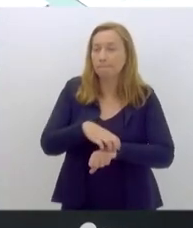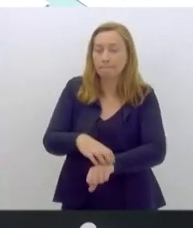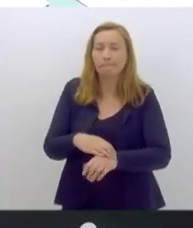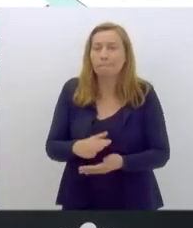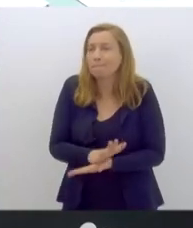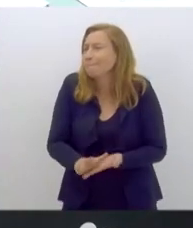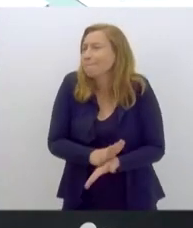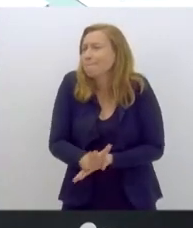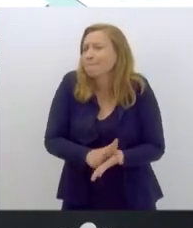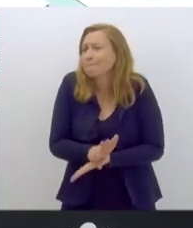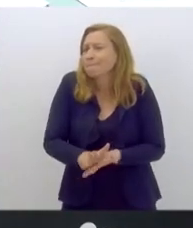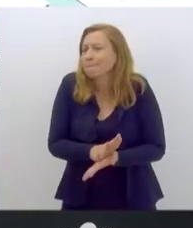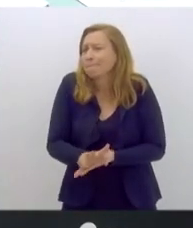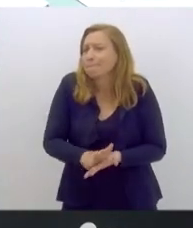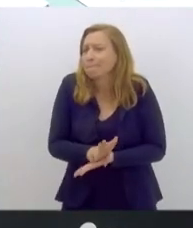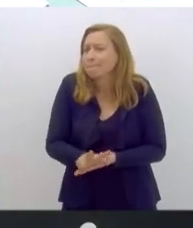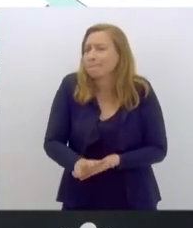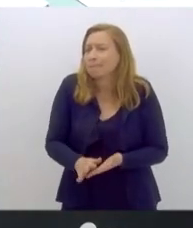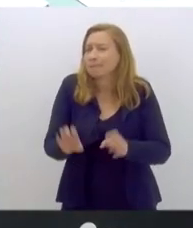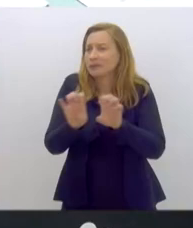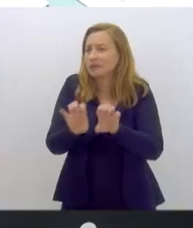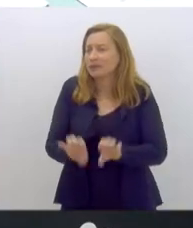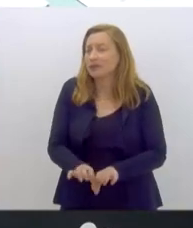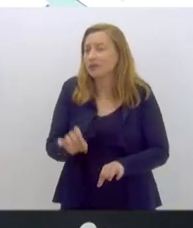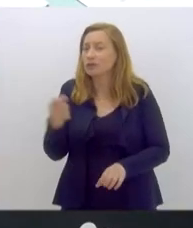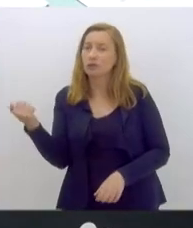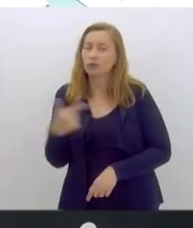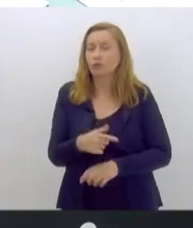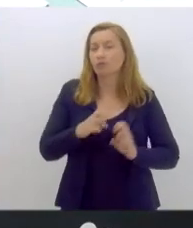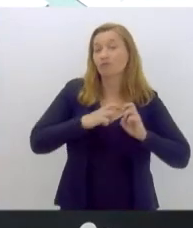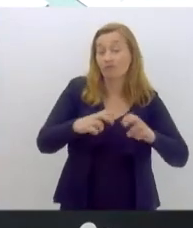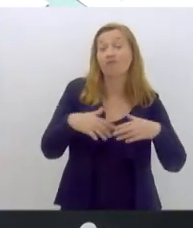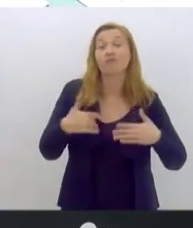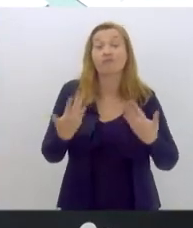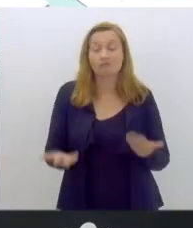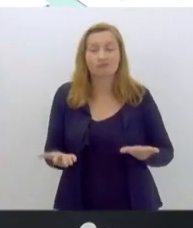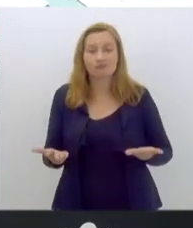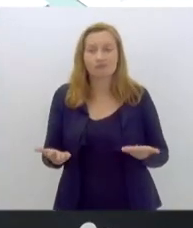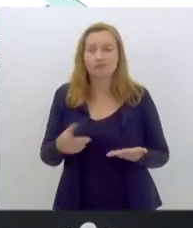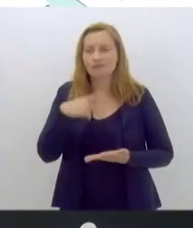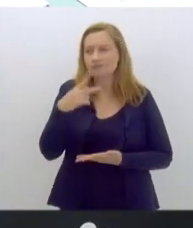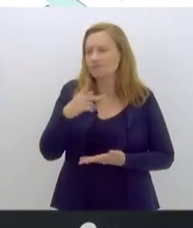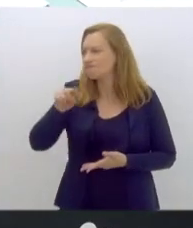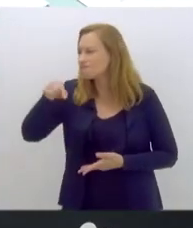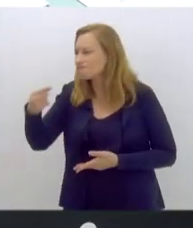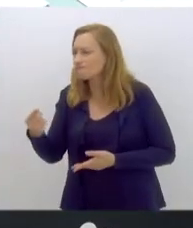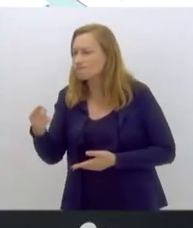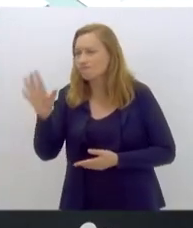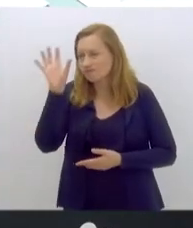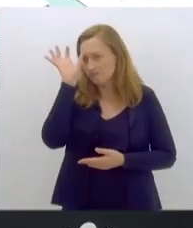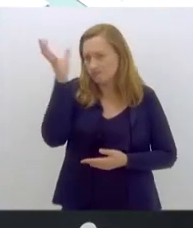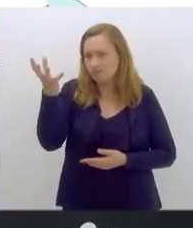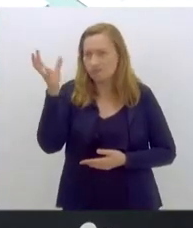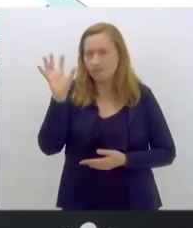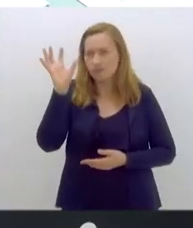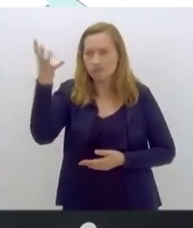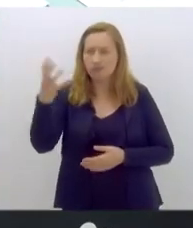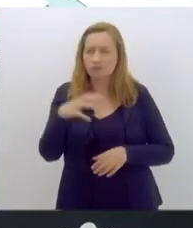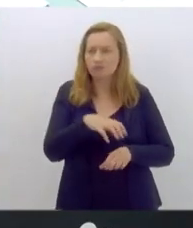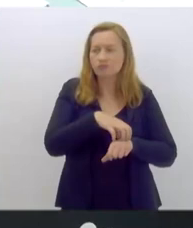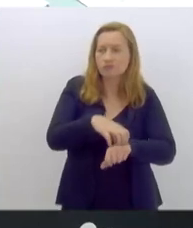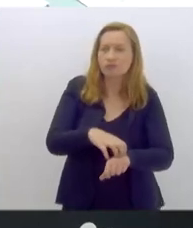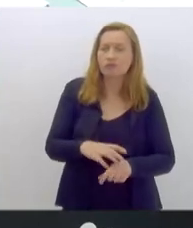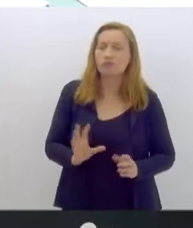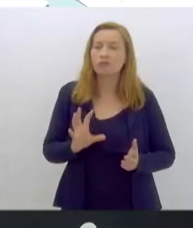nada nada é mais estruturante que os trens tá falando em outras soluções de transporte quando